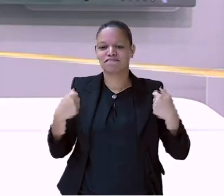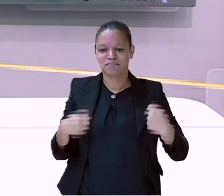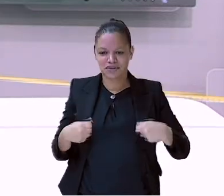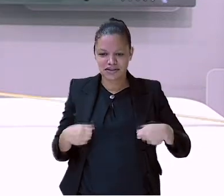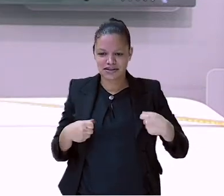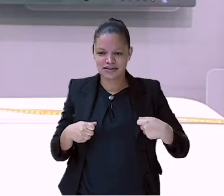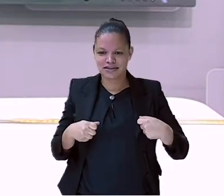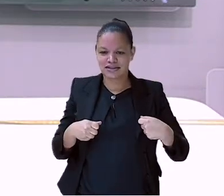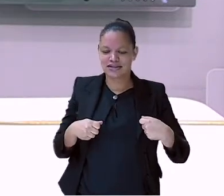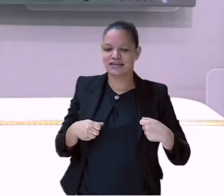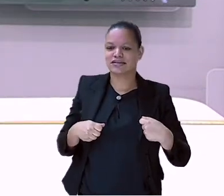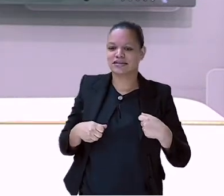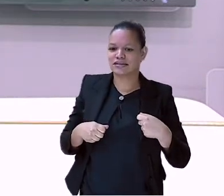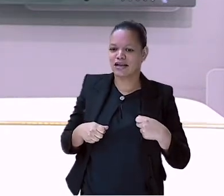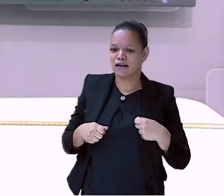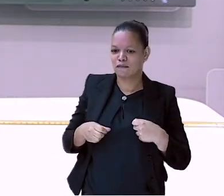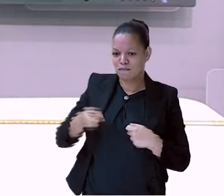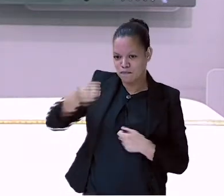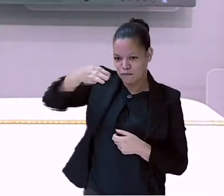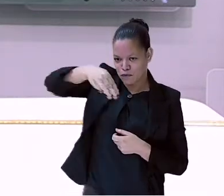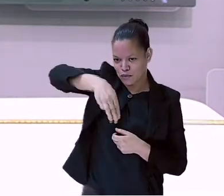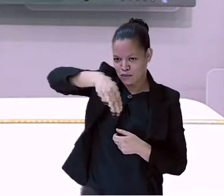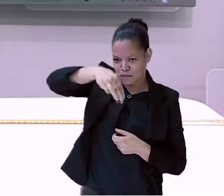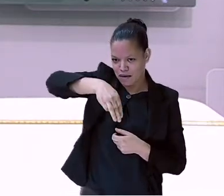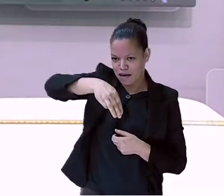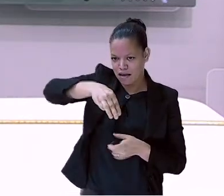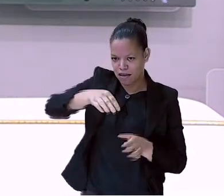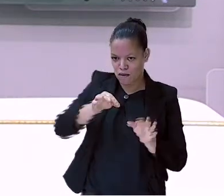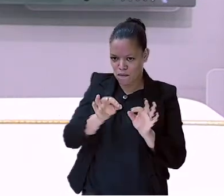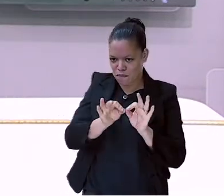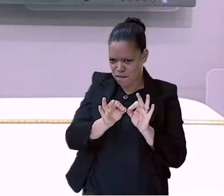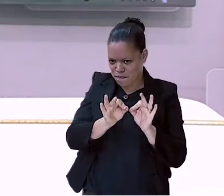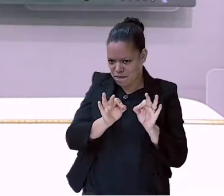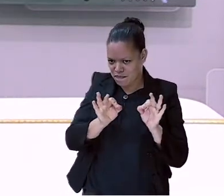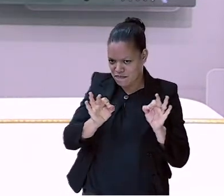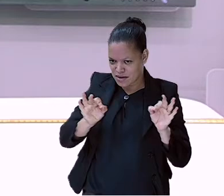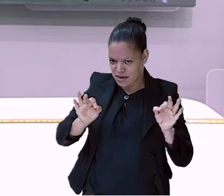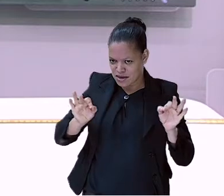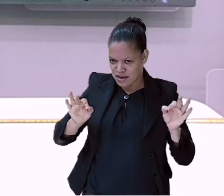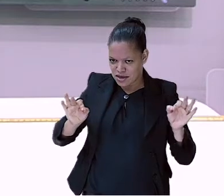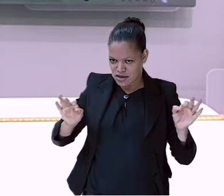medir aqui a nossa mesa. Nós vamos colocar ali.